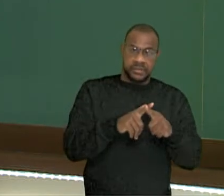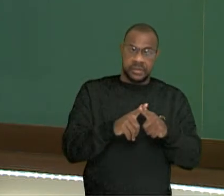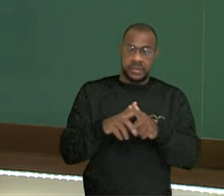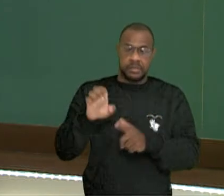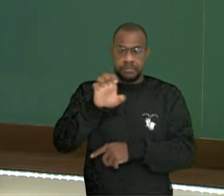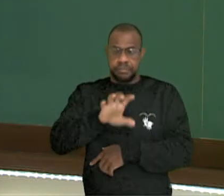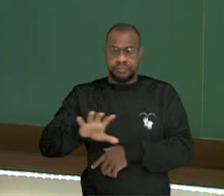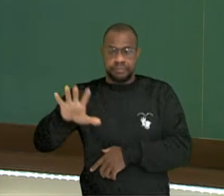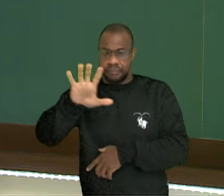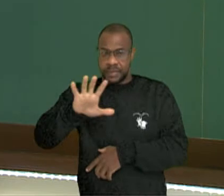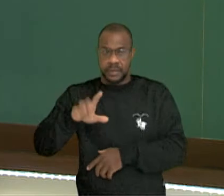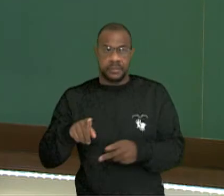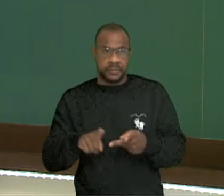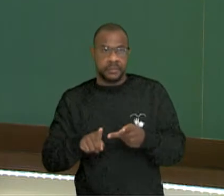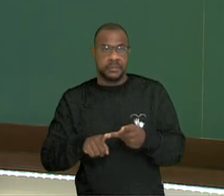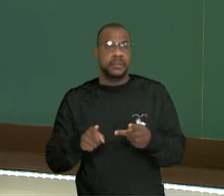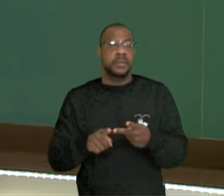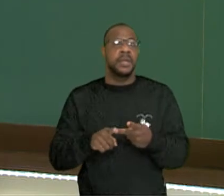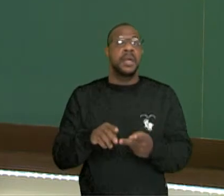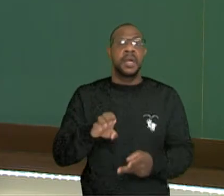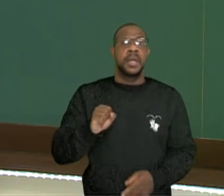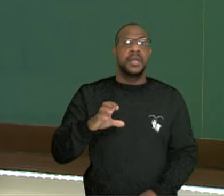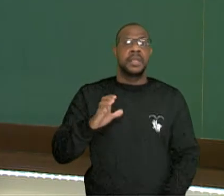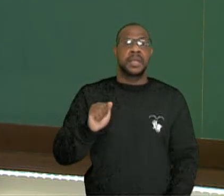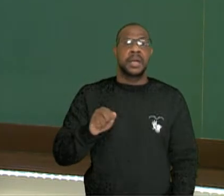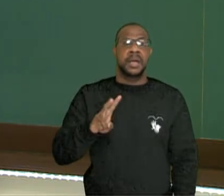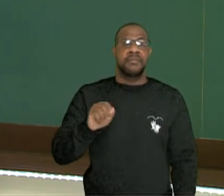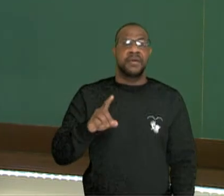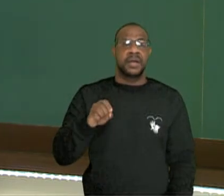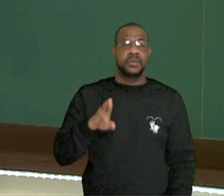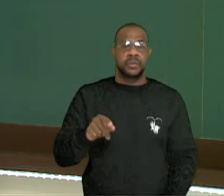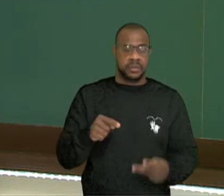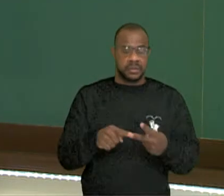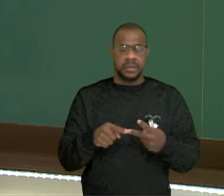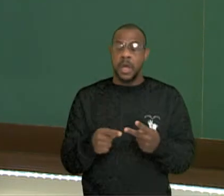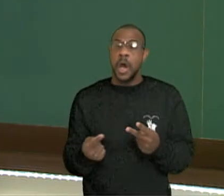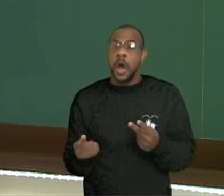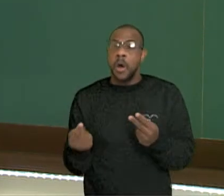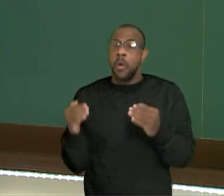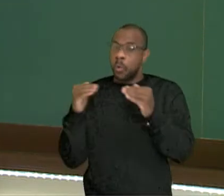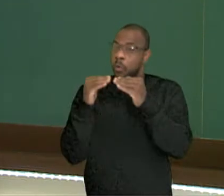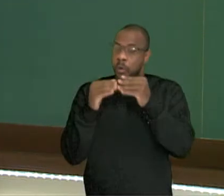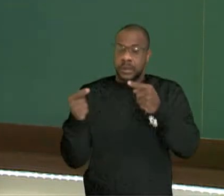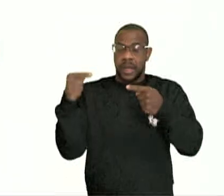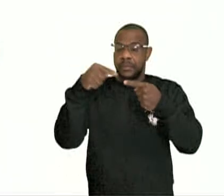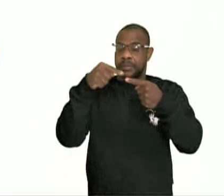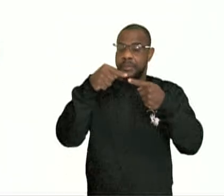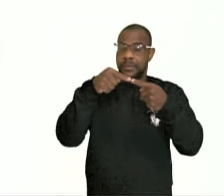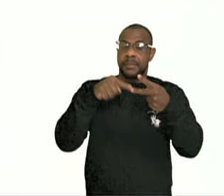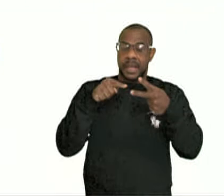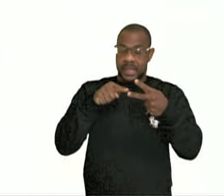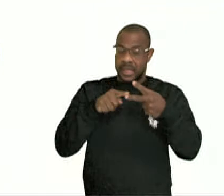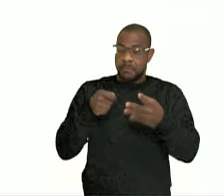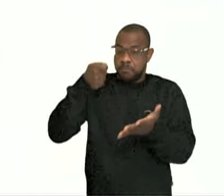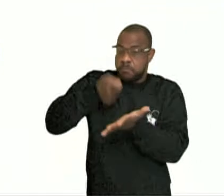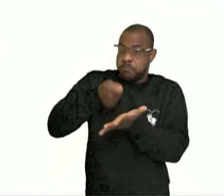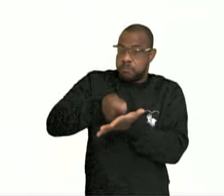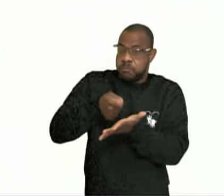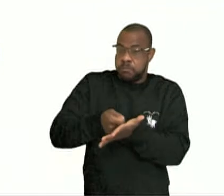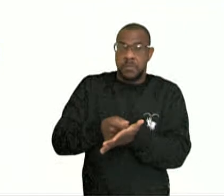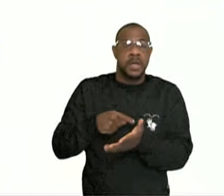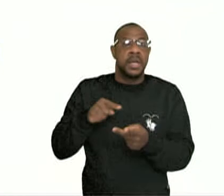os escavadores concordavam com os niveladores, mas eles eram mais radicais, Defendiam